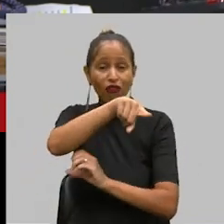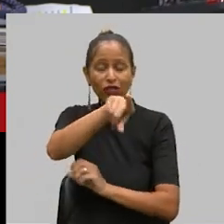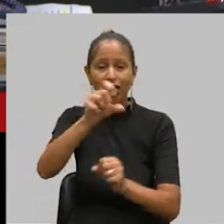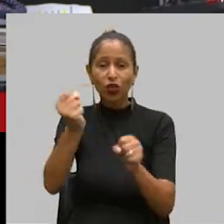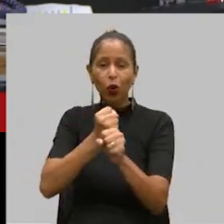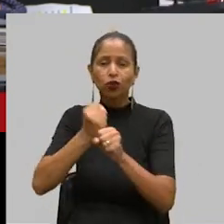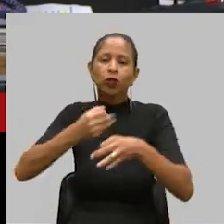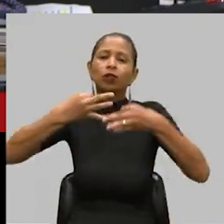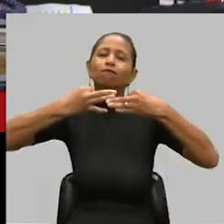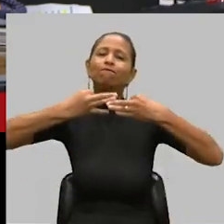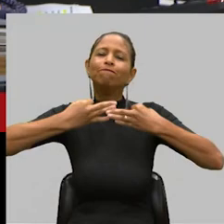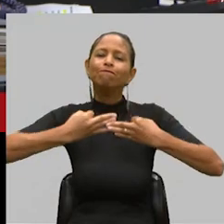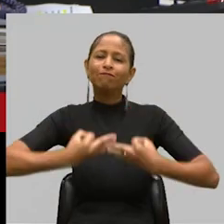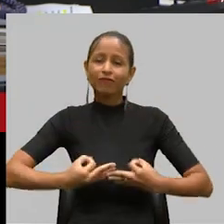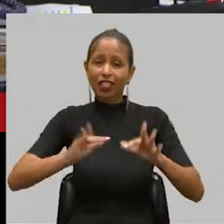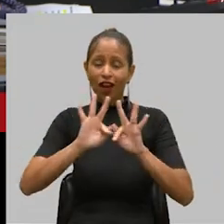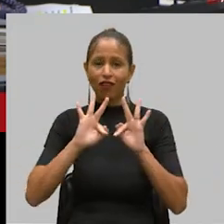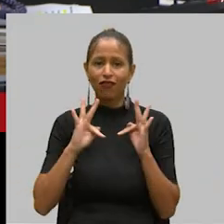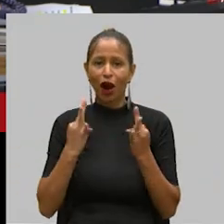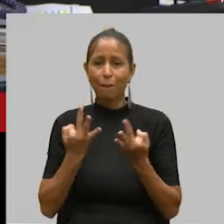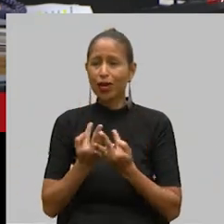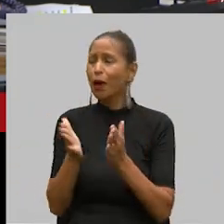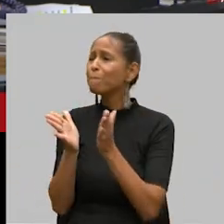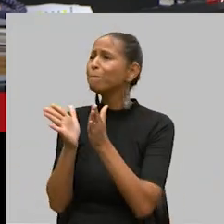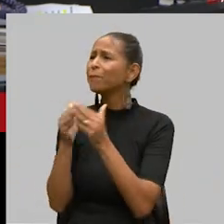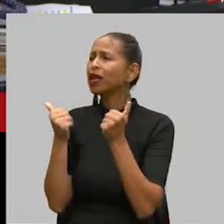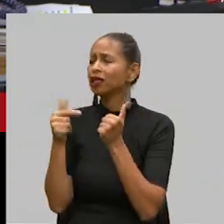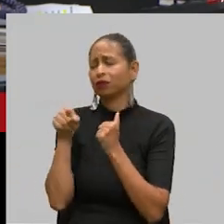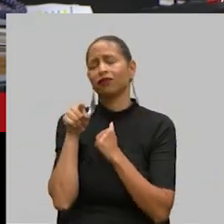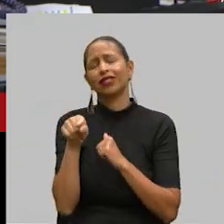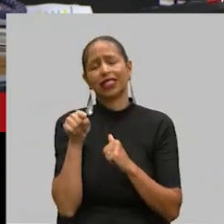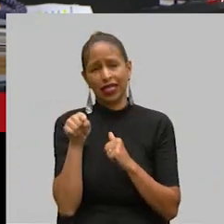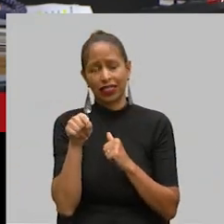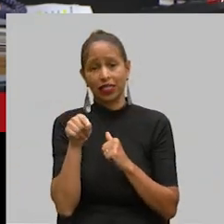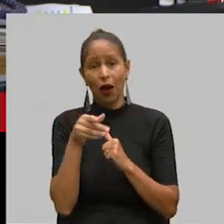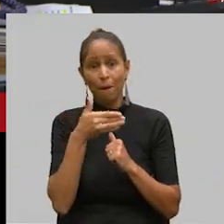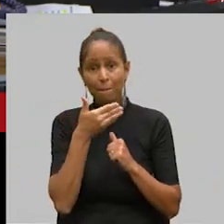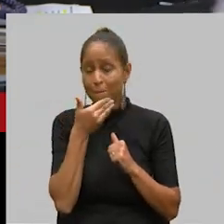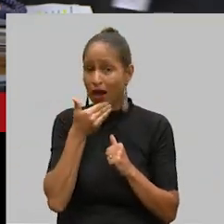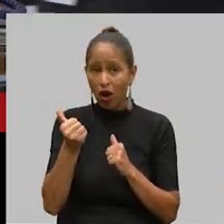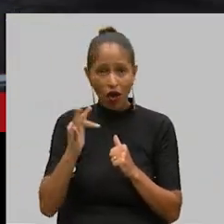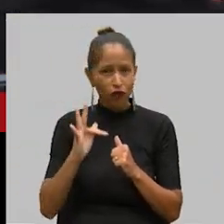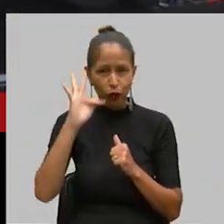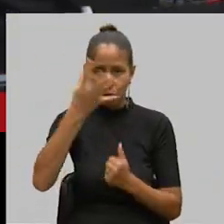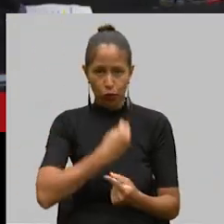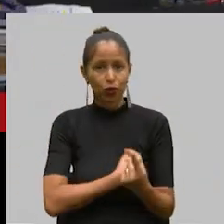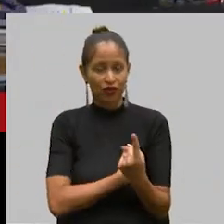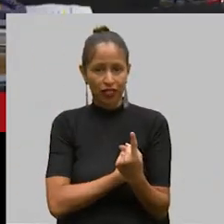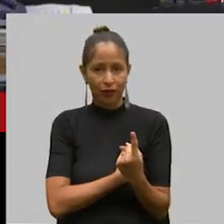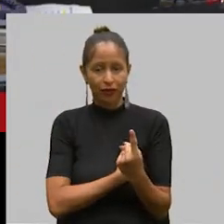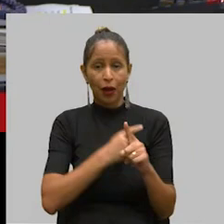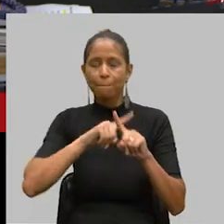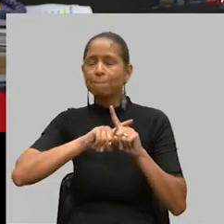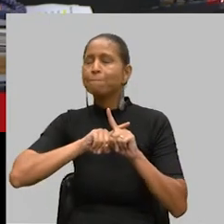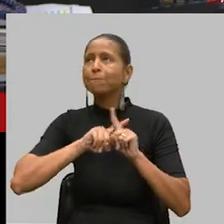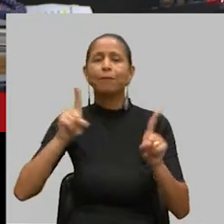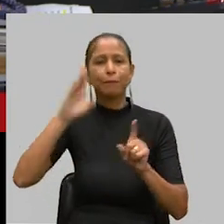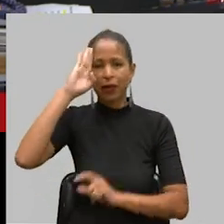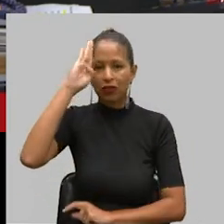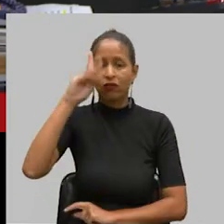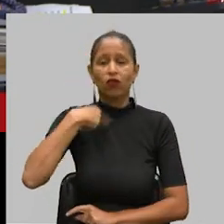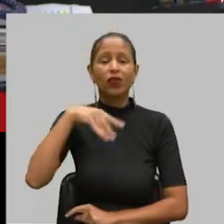dignidade que a família de vocês pede para vocês que vocês melhorem a vida de vocês mas sobretudo se vocês